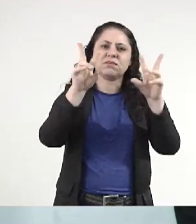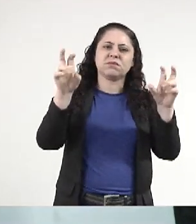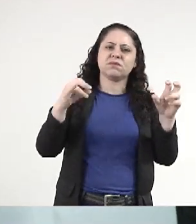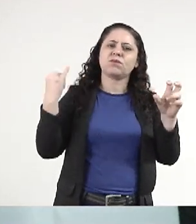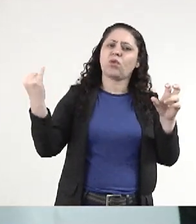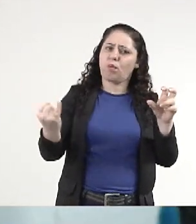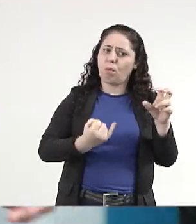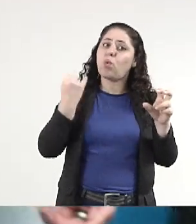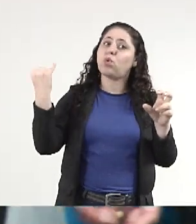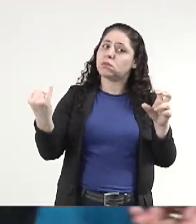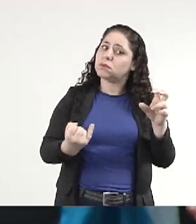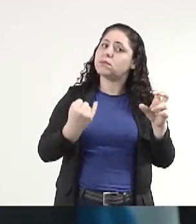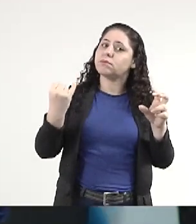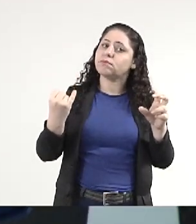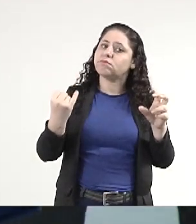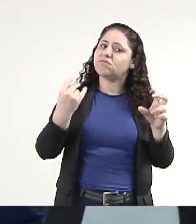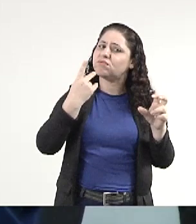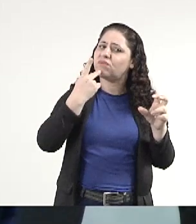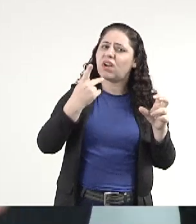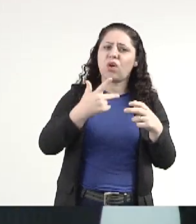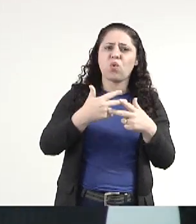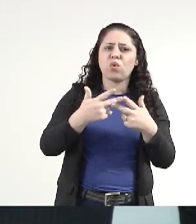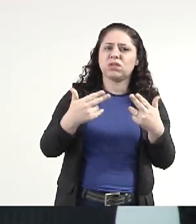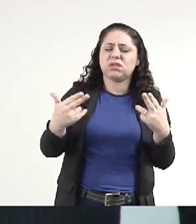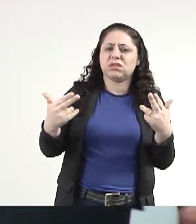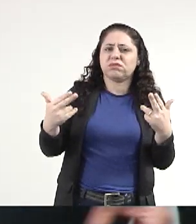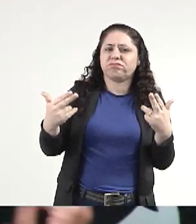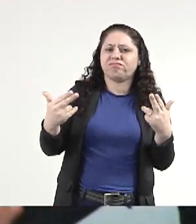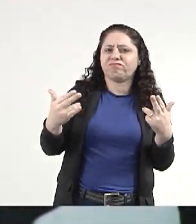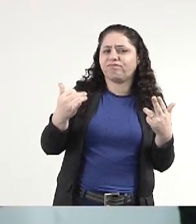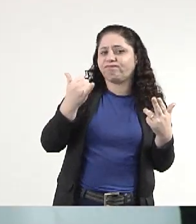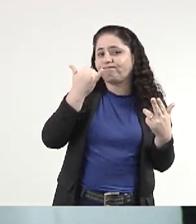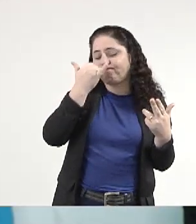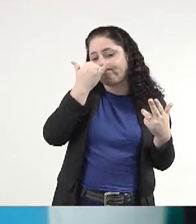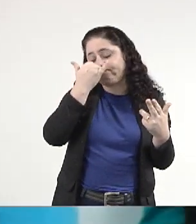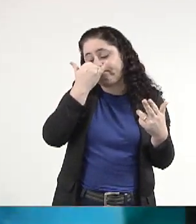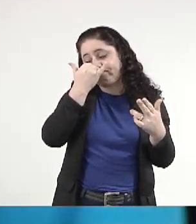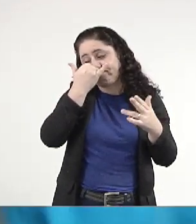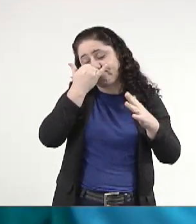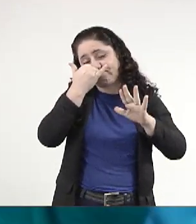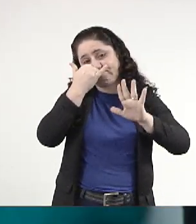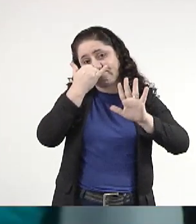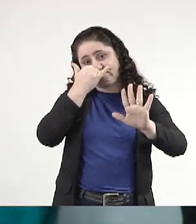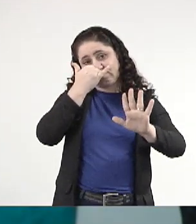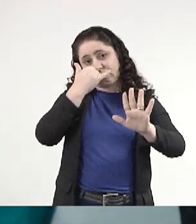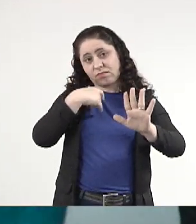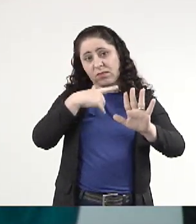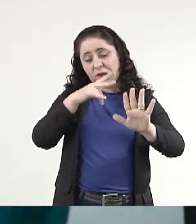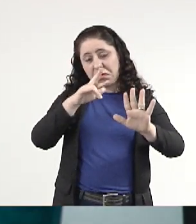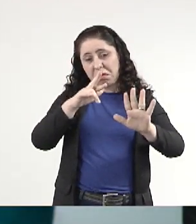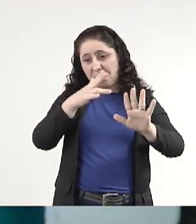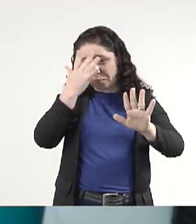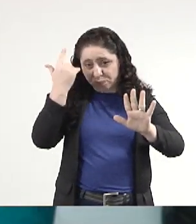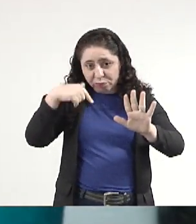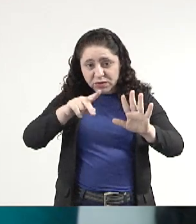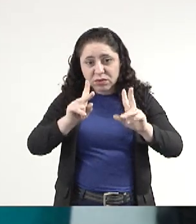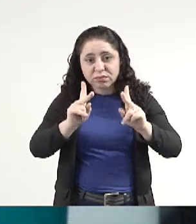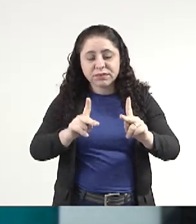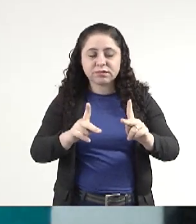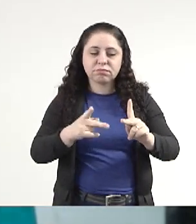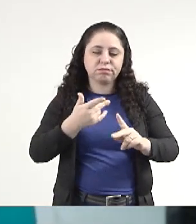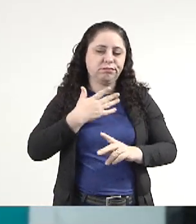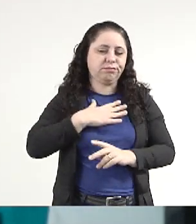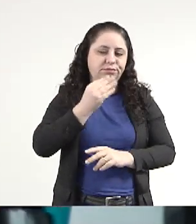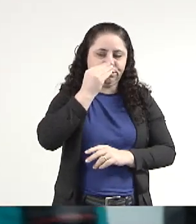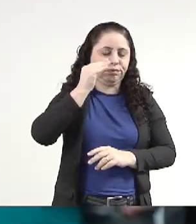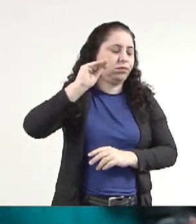tão importante para falar coisas aí que, infelizmente, desagradam boa parte da população do